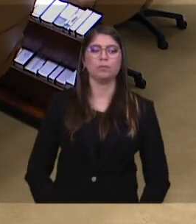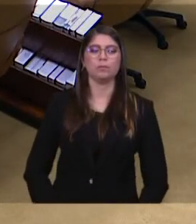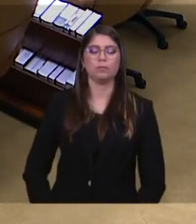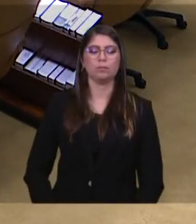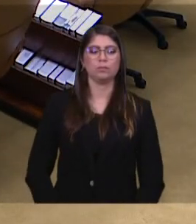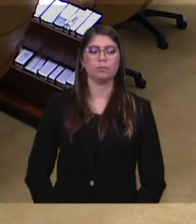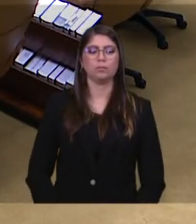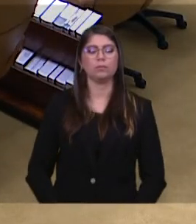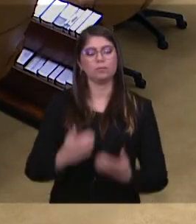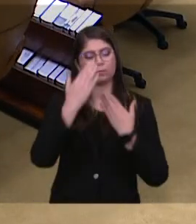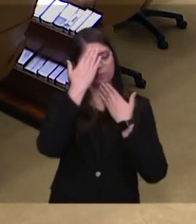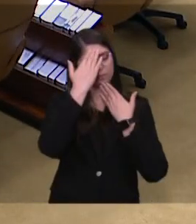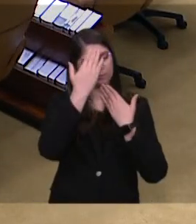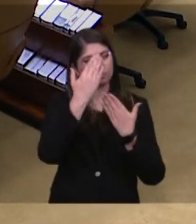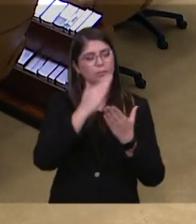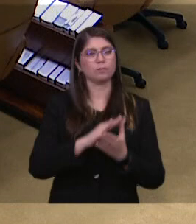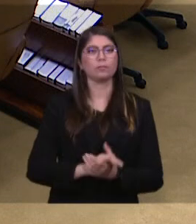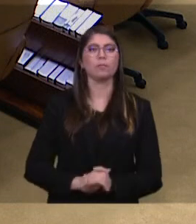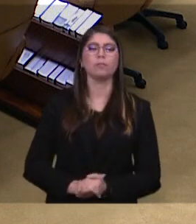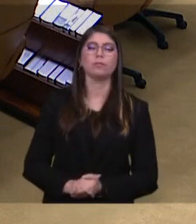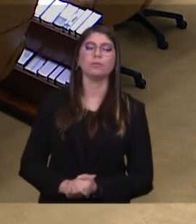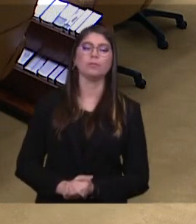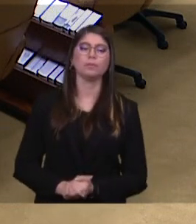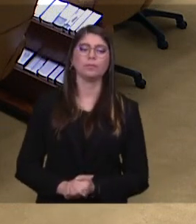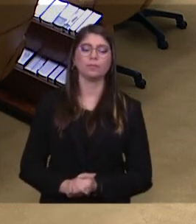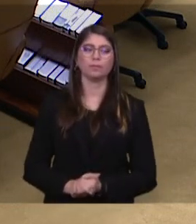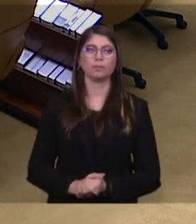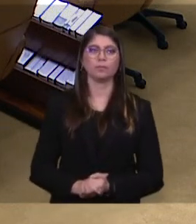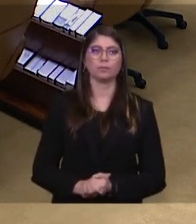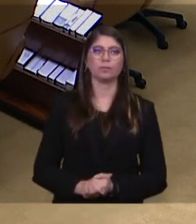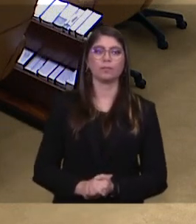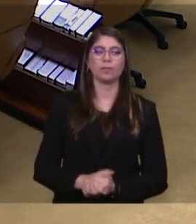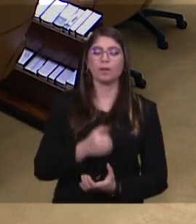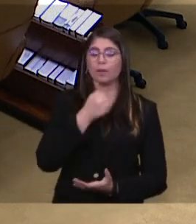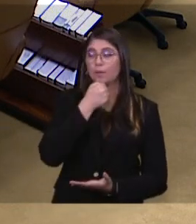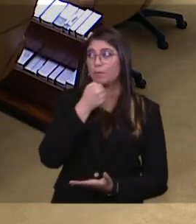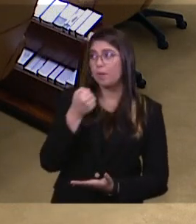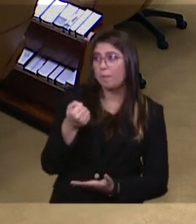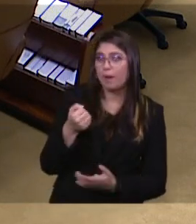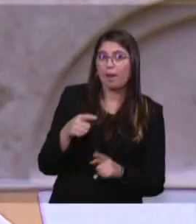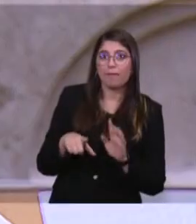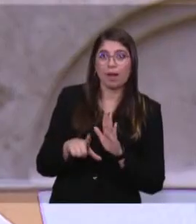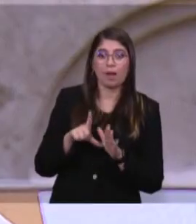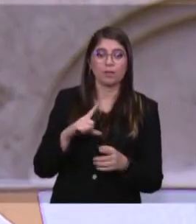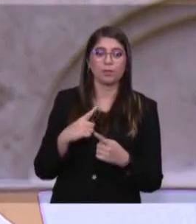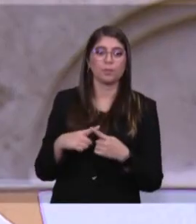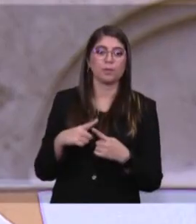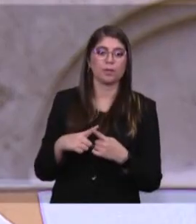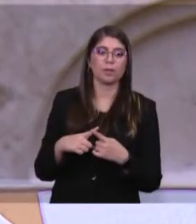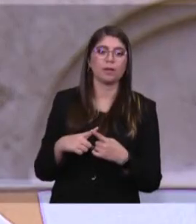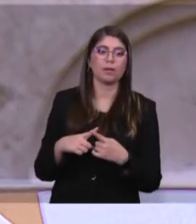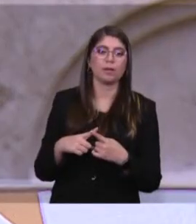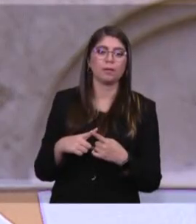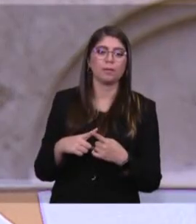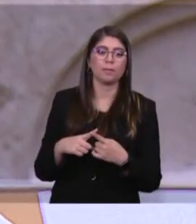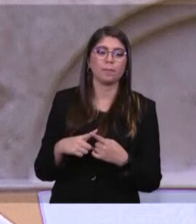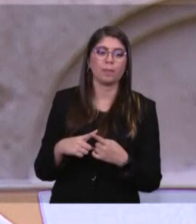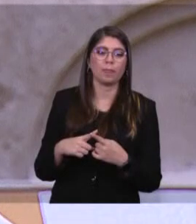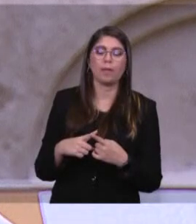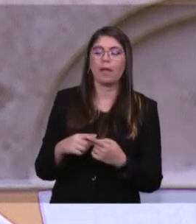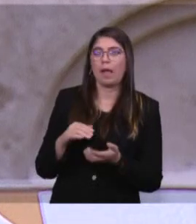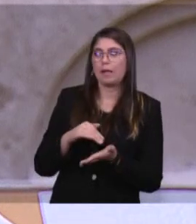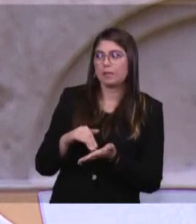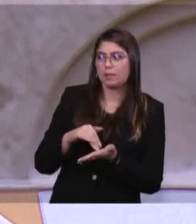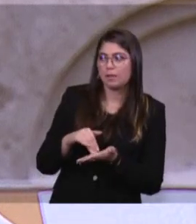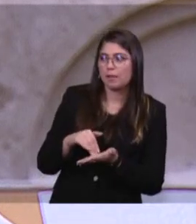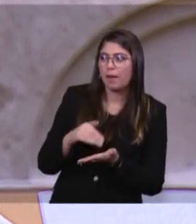A doutora Eliseta, eu não havia lhe dado a palavra porque cobrei aqui da nossa